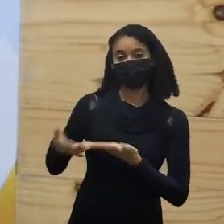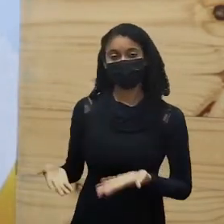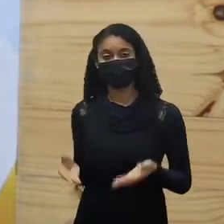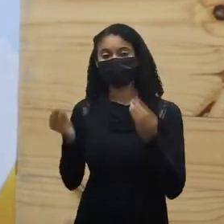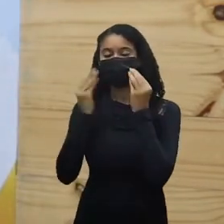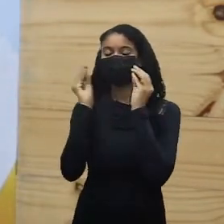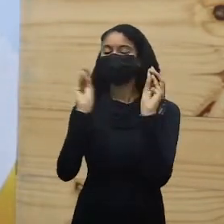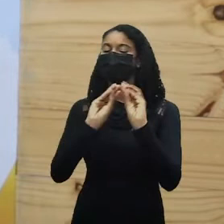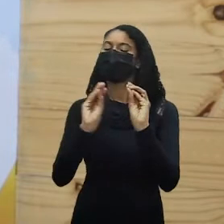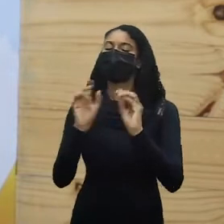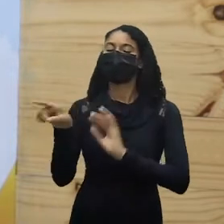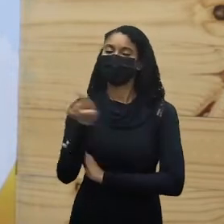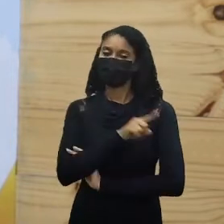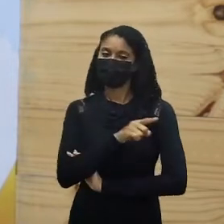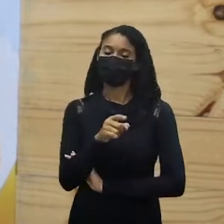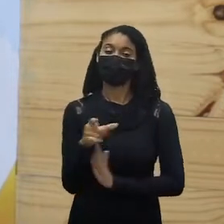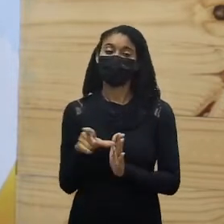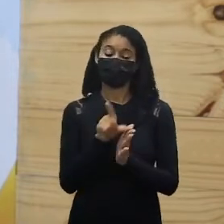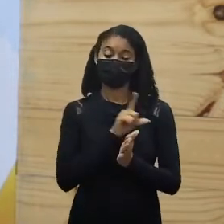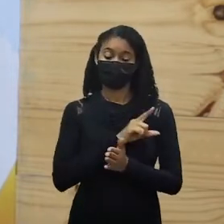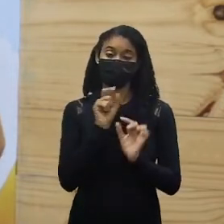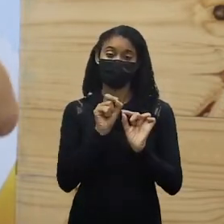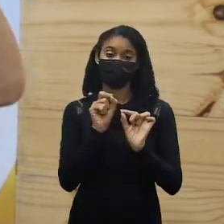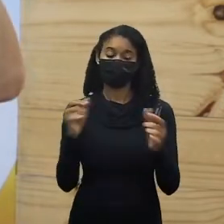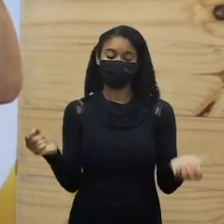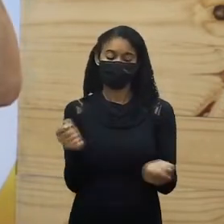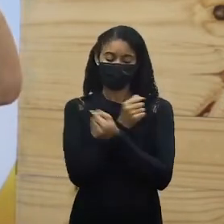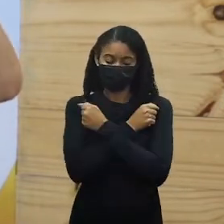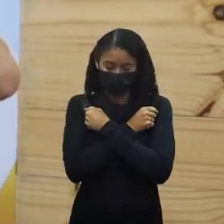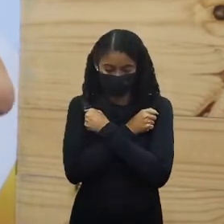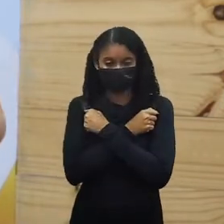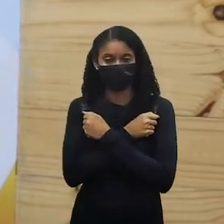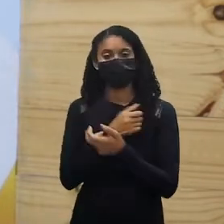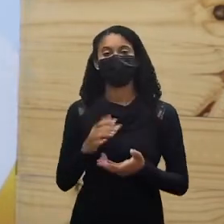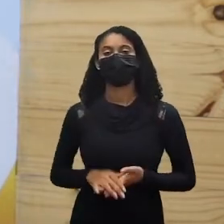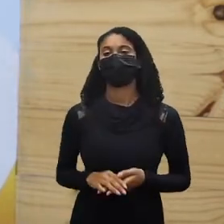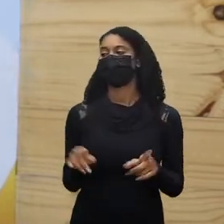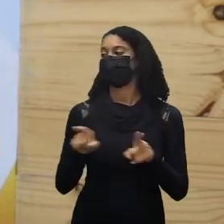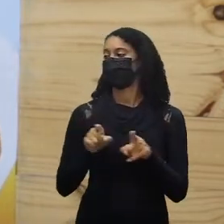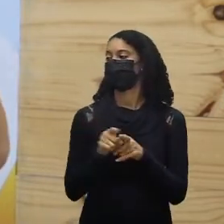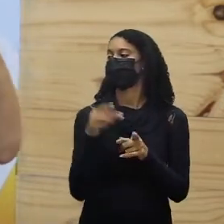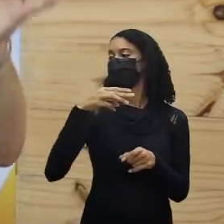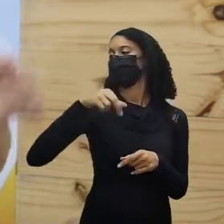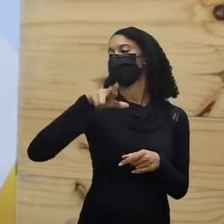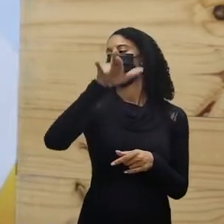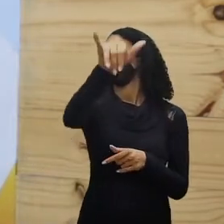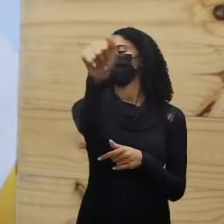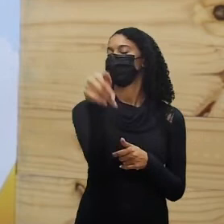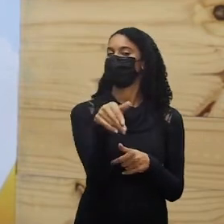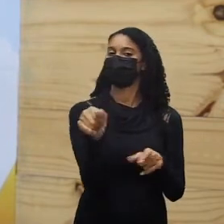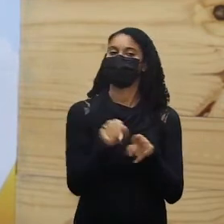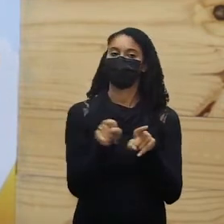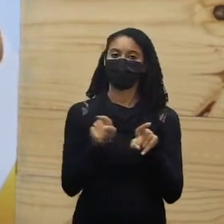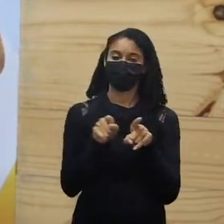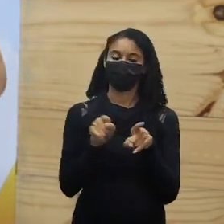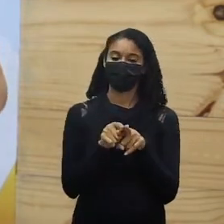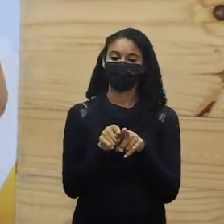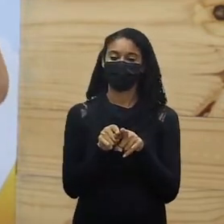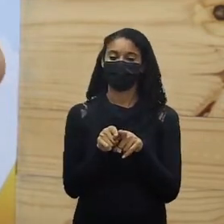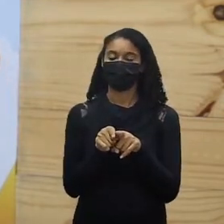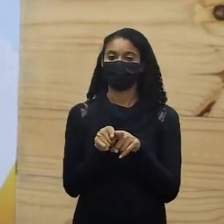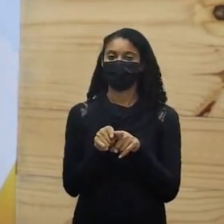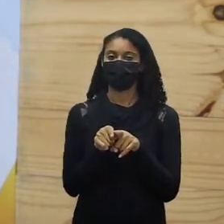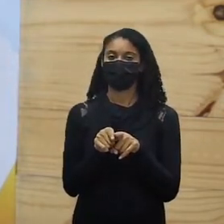para vocês, sem antes mais nada, um forte abraço. Mando um abraço para a Mariana do Educa PE, certo?